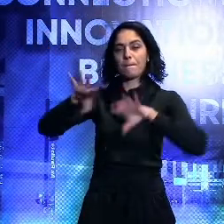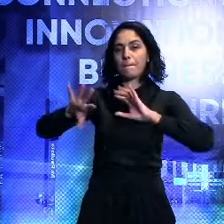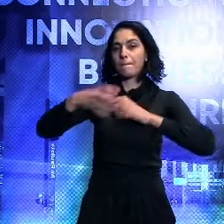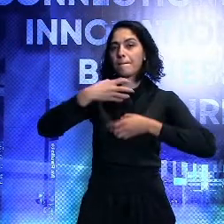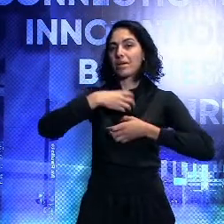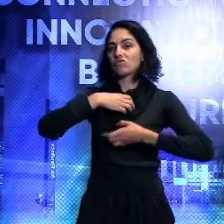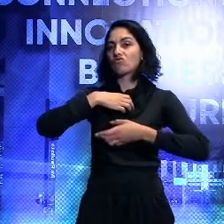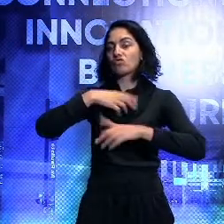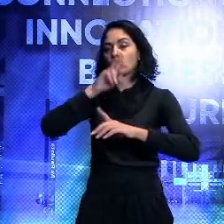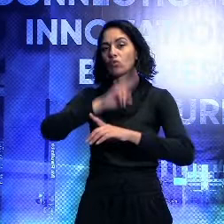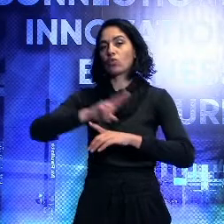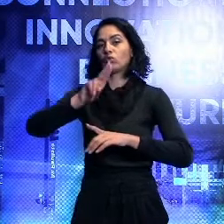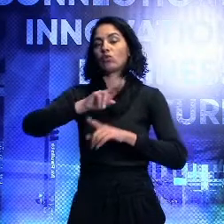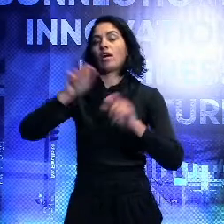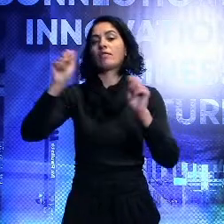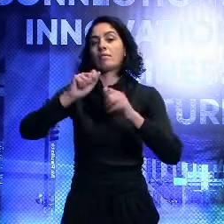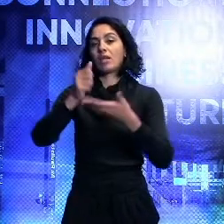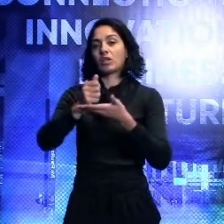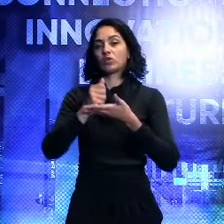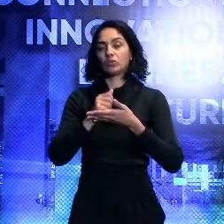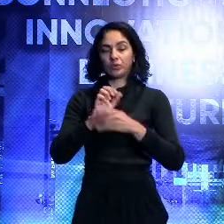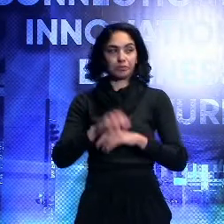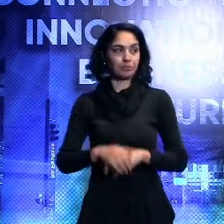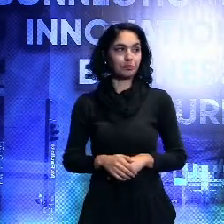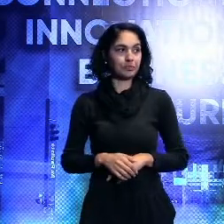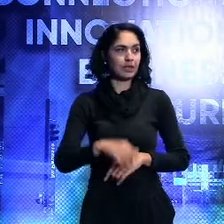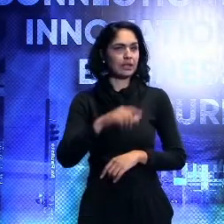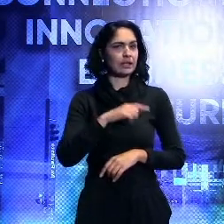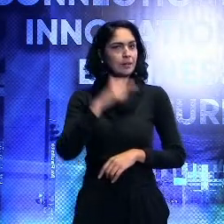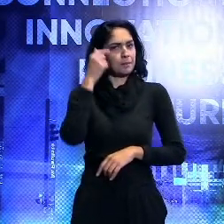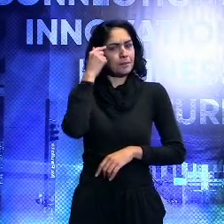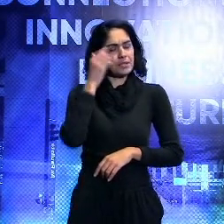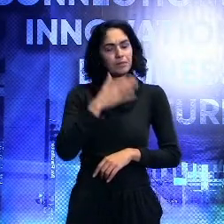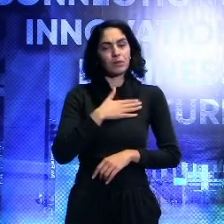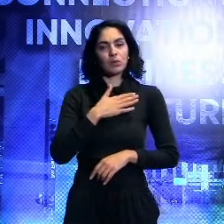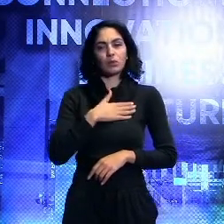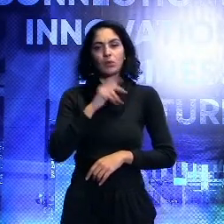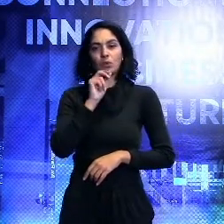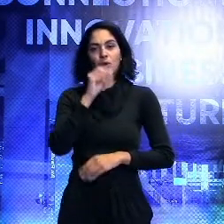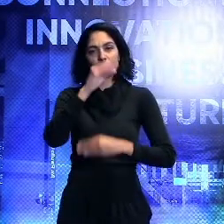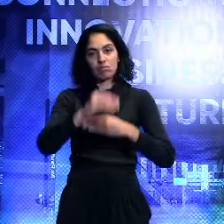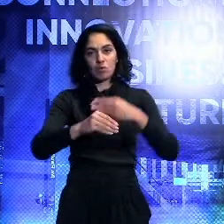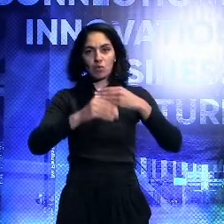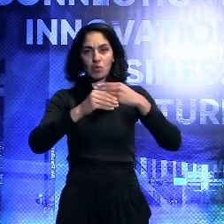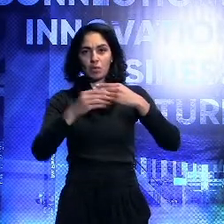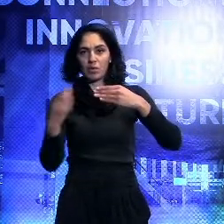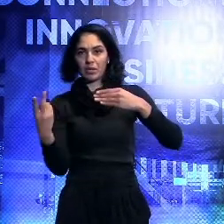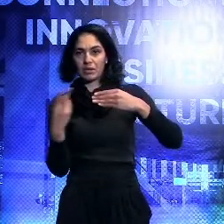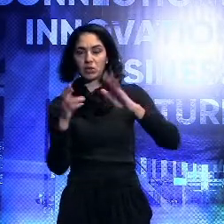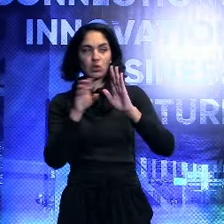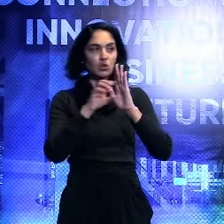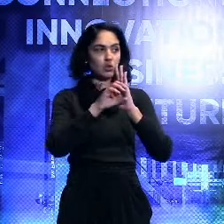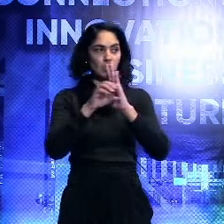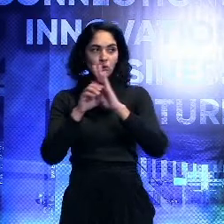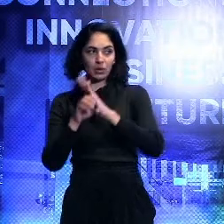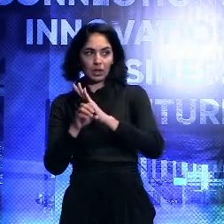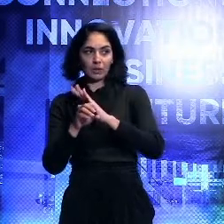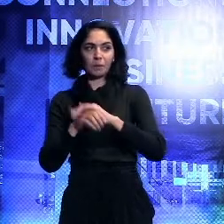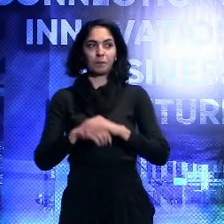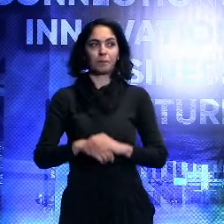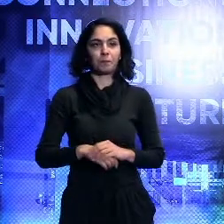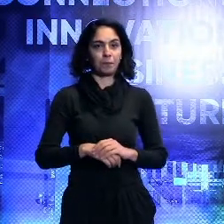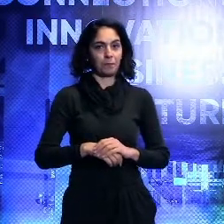2019. E aí eu trago um pensamento meu, é um complemento desses conceitos que eu estou trazendo para essa dissertação de mestrado, que diz o